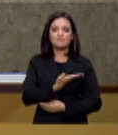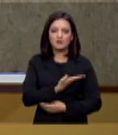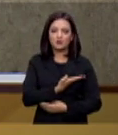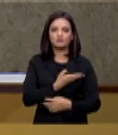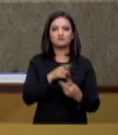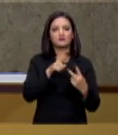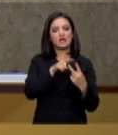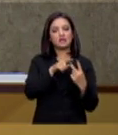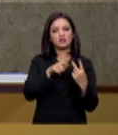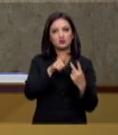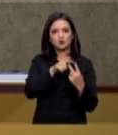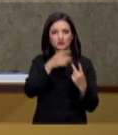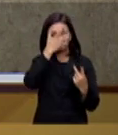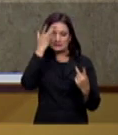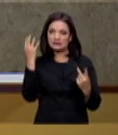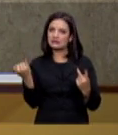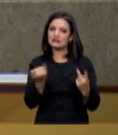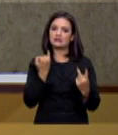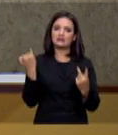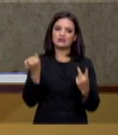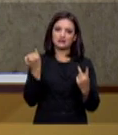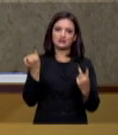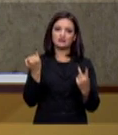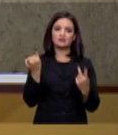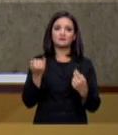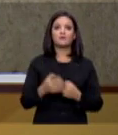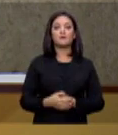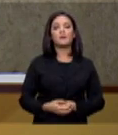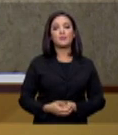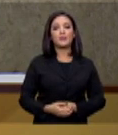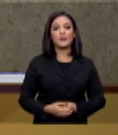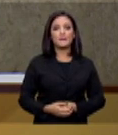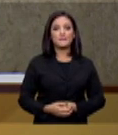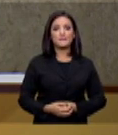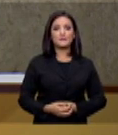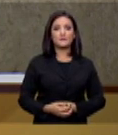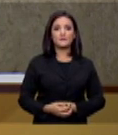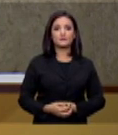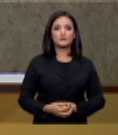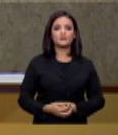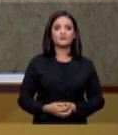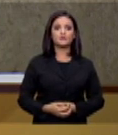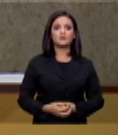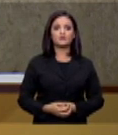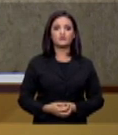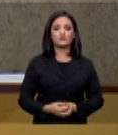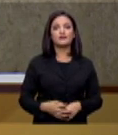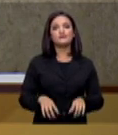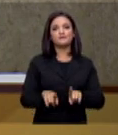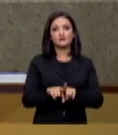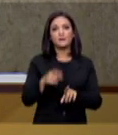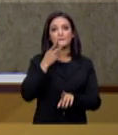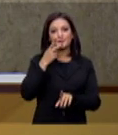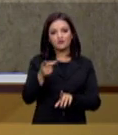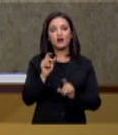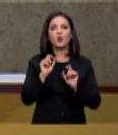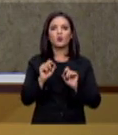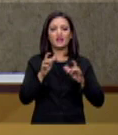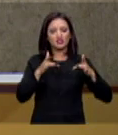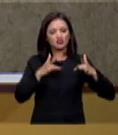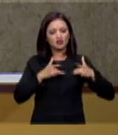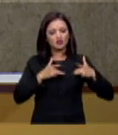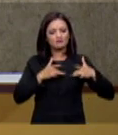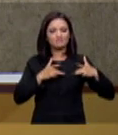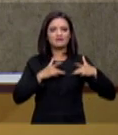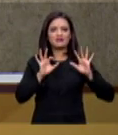Carlos Langoni. Em nome deles, manifestar também a nossa dor e solidariedade das famílias de